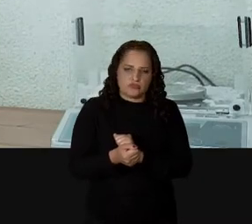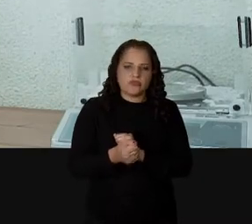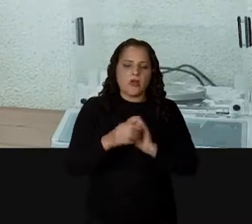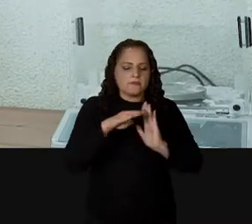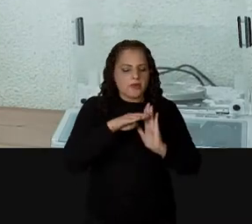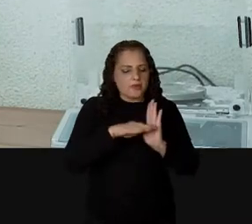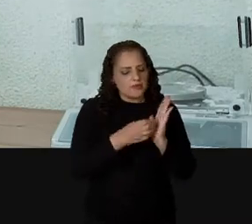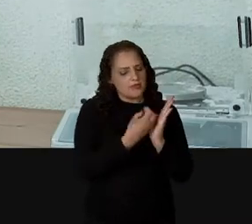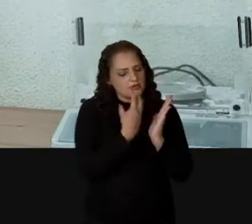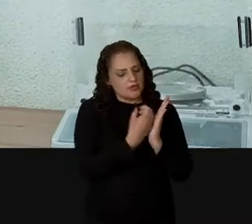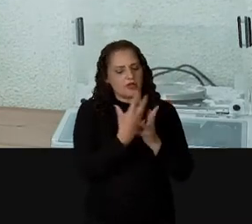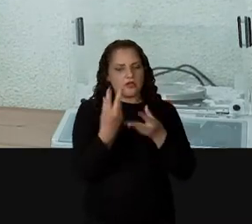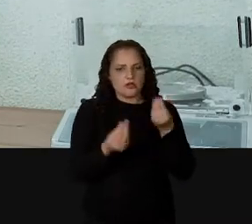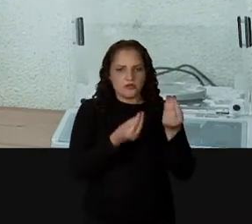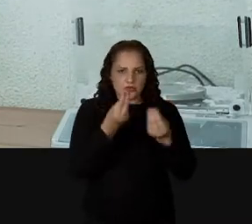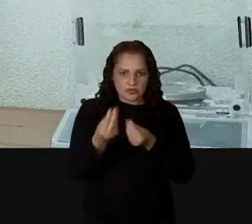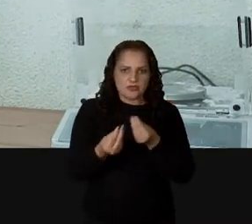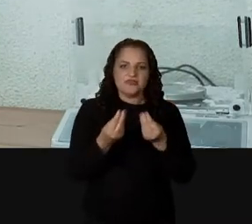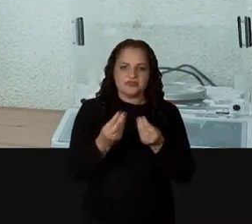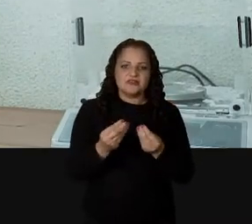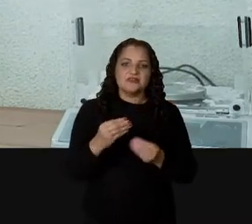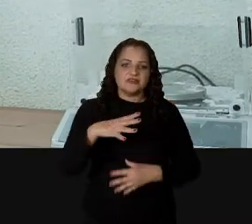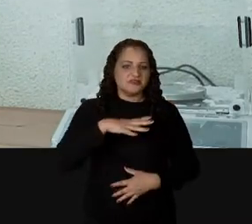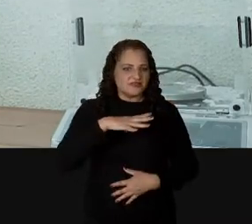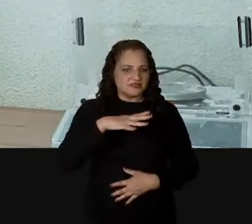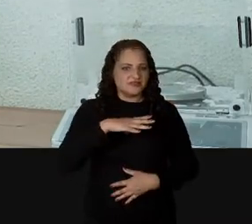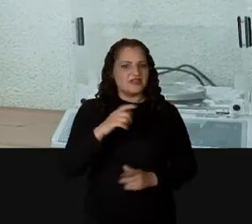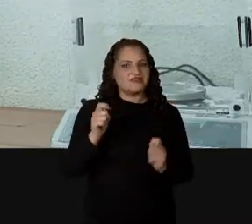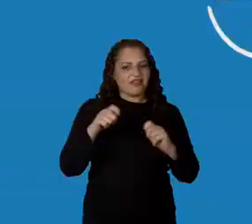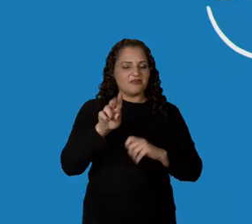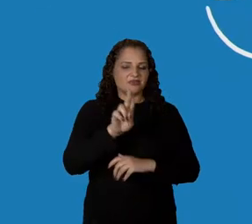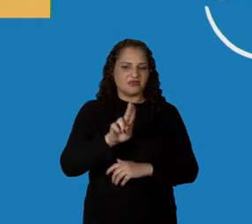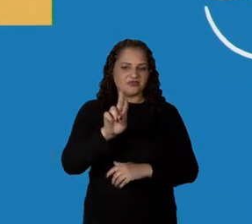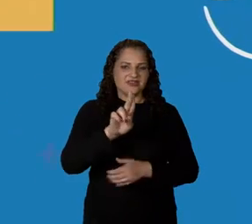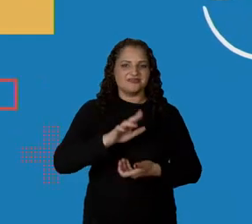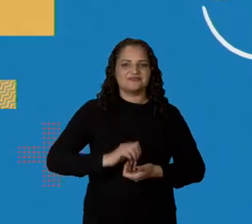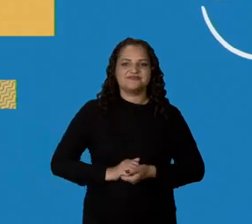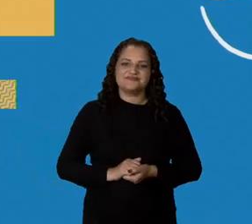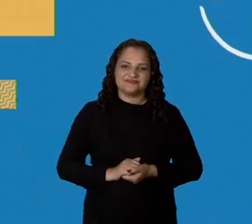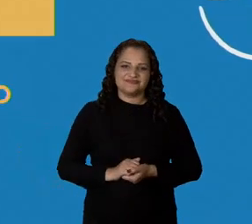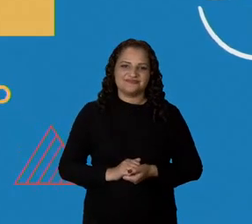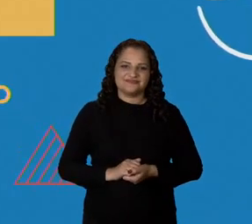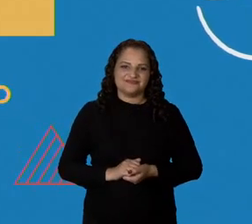passo para que os moradores rurais da nossa cidade possam utilizar.